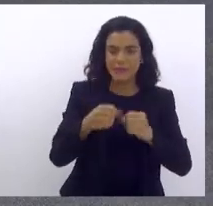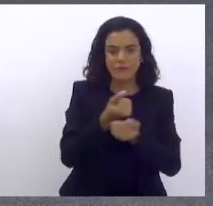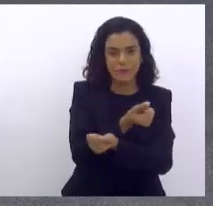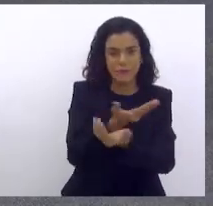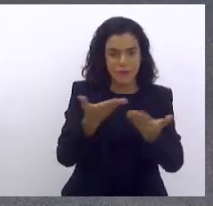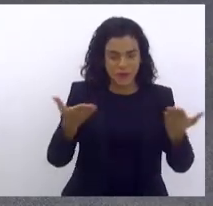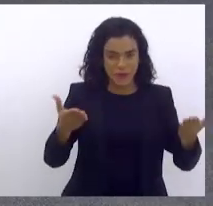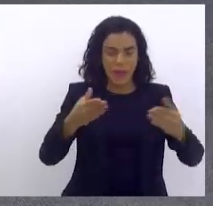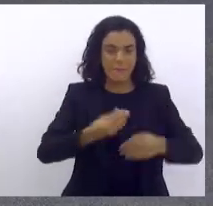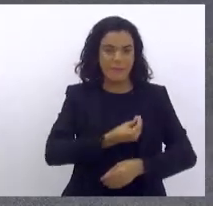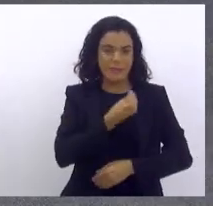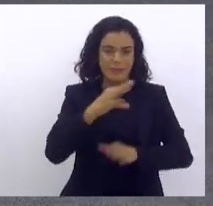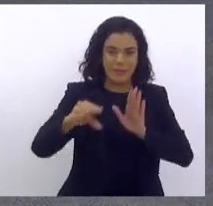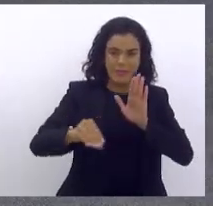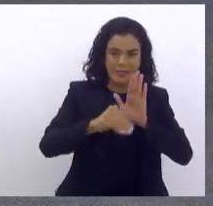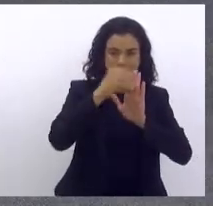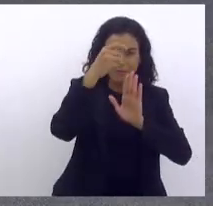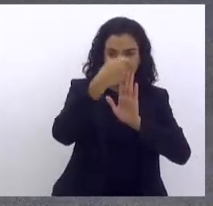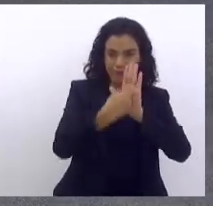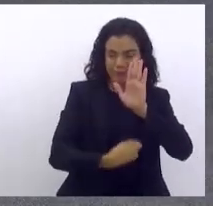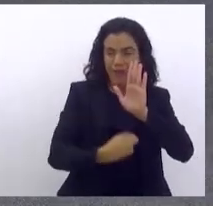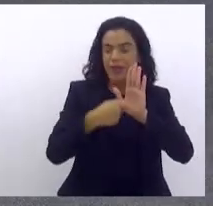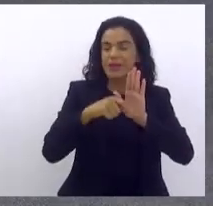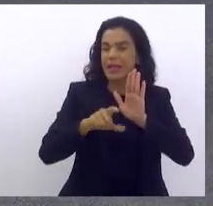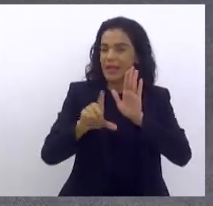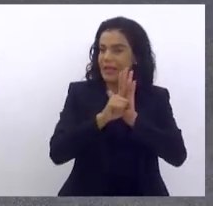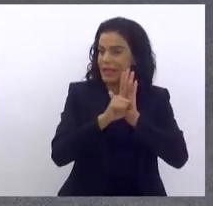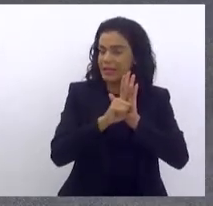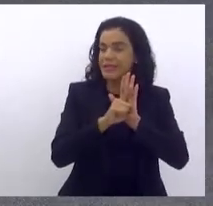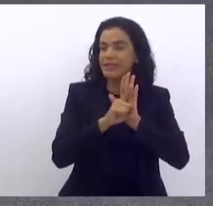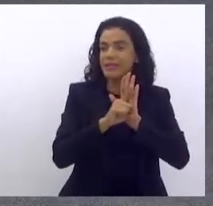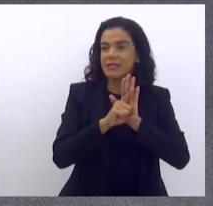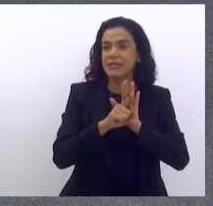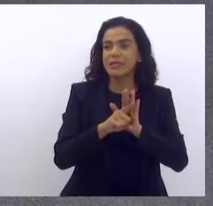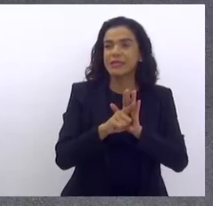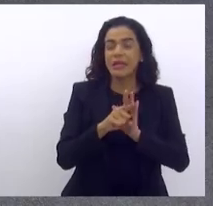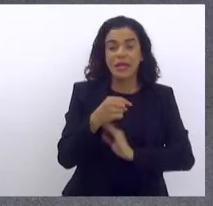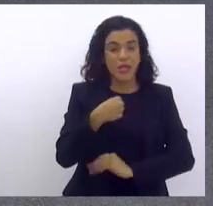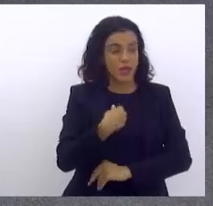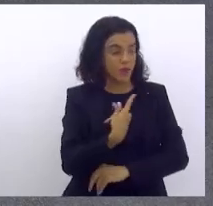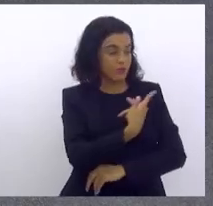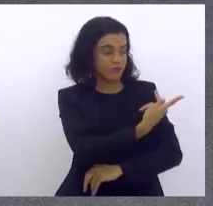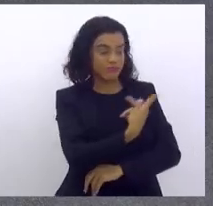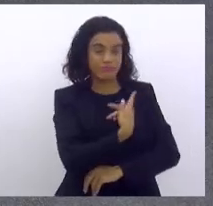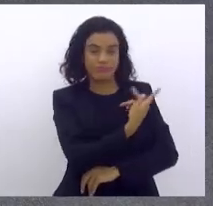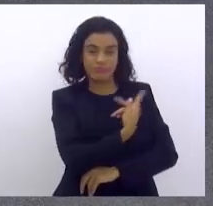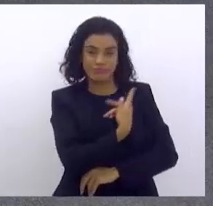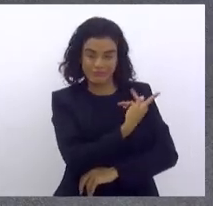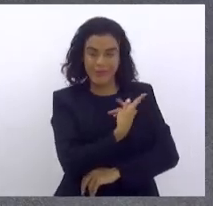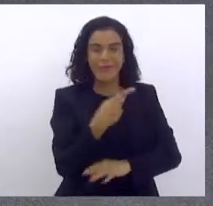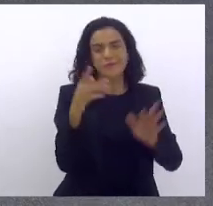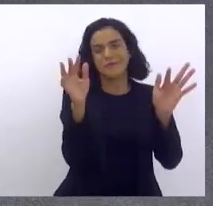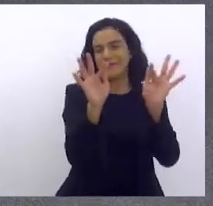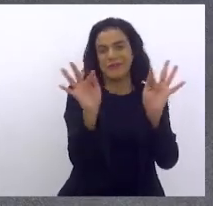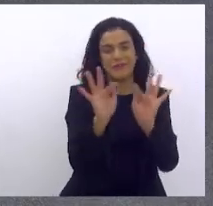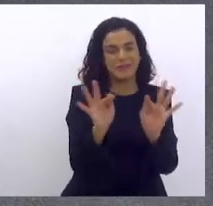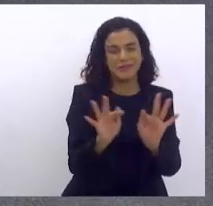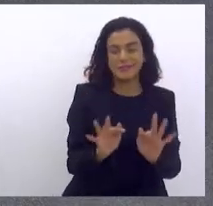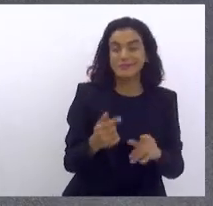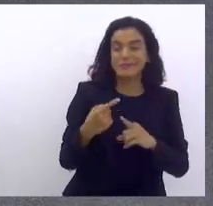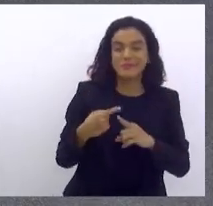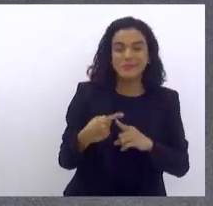a coautoria, o deputado Luiz Paulo depois vai falar, e nós estamos, eu e o deputado Luiz Paulo, muito felizes,